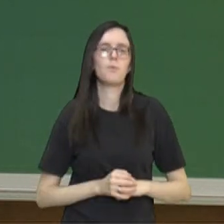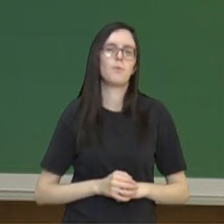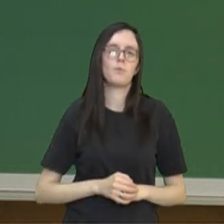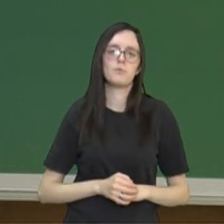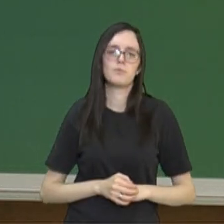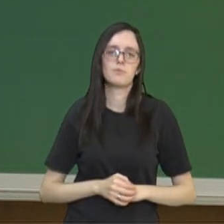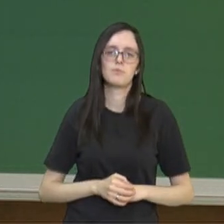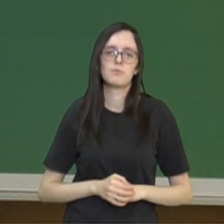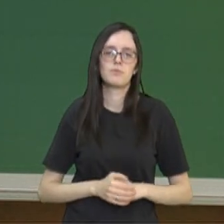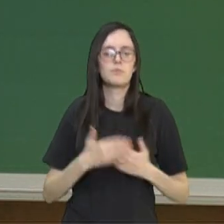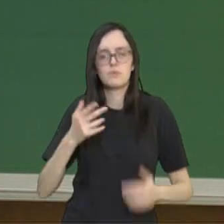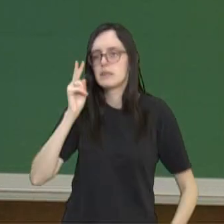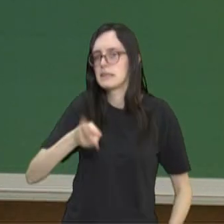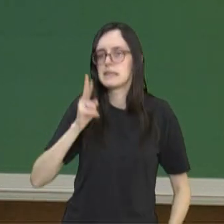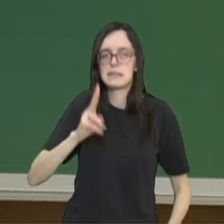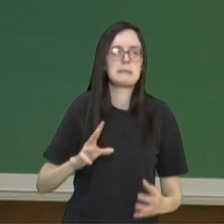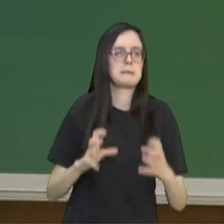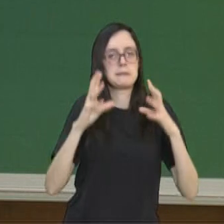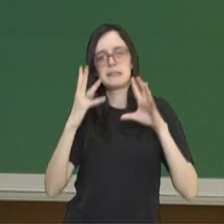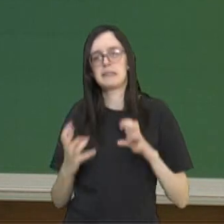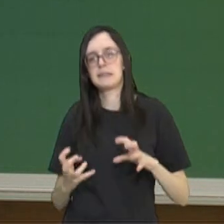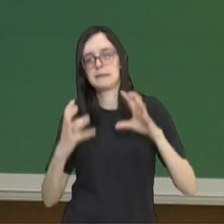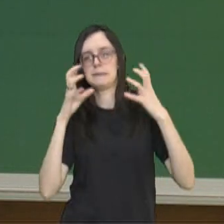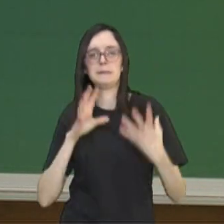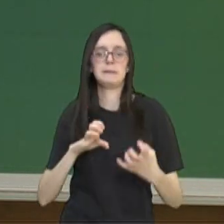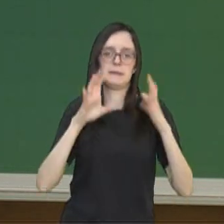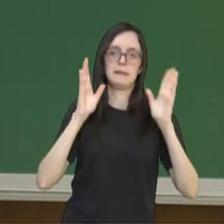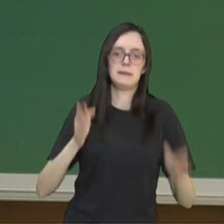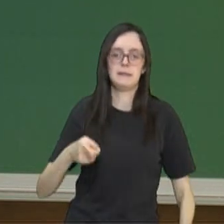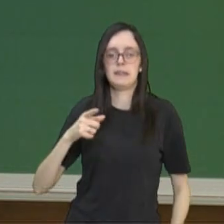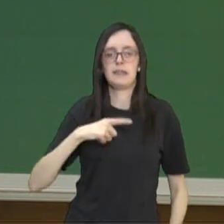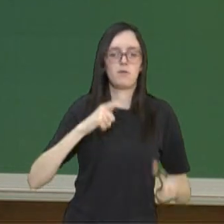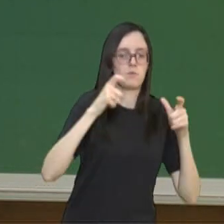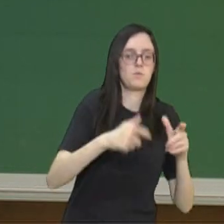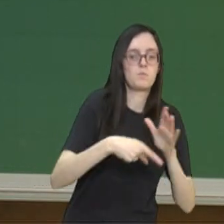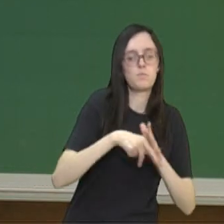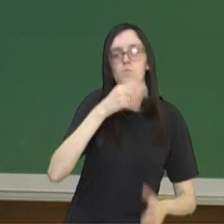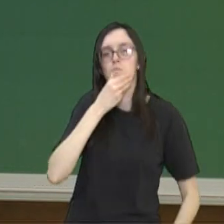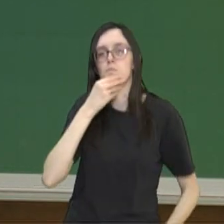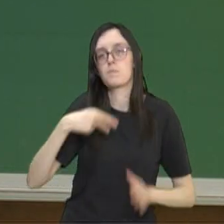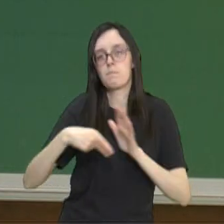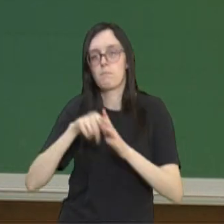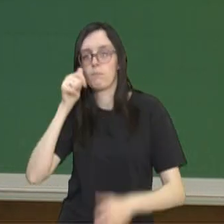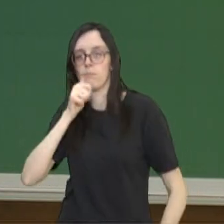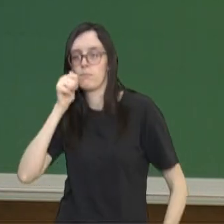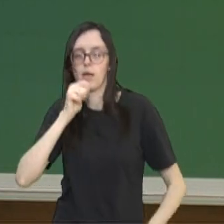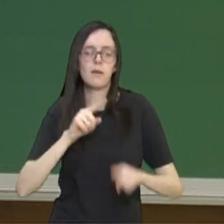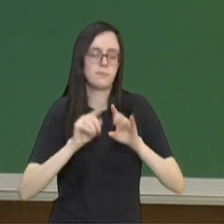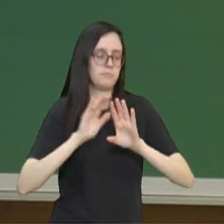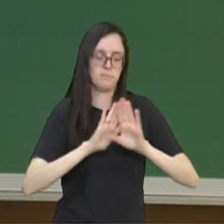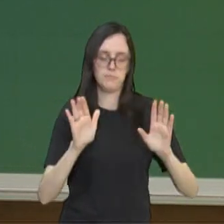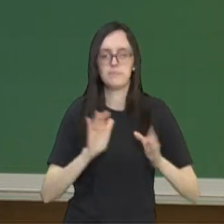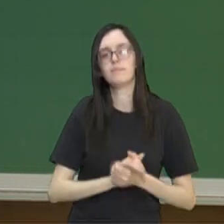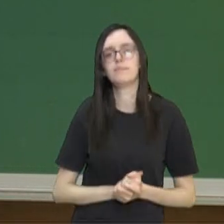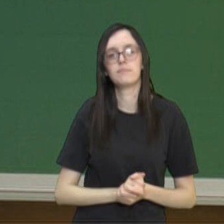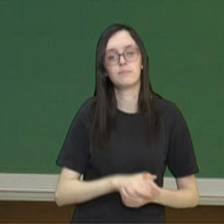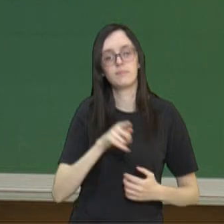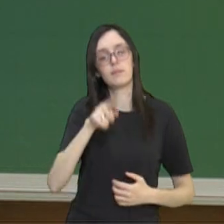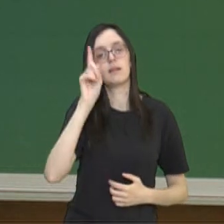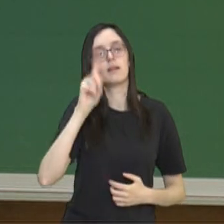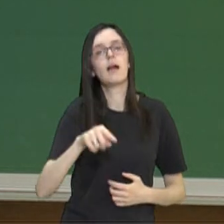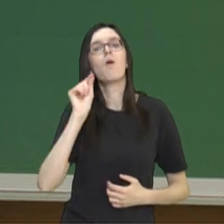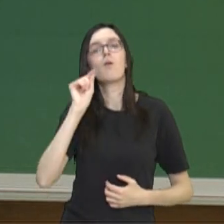quadra. Os jogos da categoria adulto ocorrem em 40 minutos, sendo 2 tempos e 20, mas a gente sabe que na escola